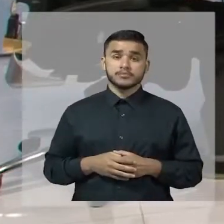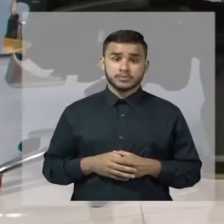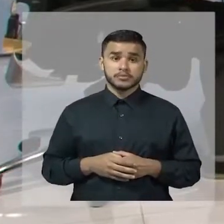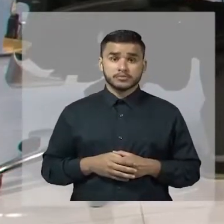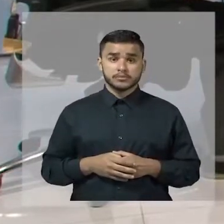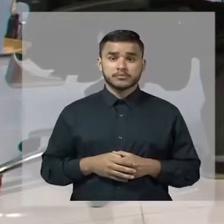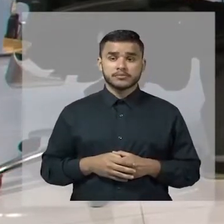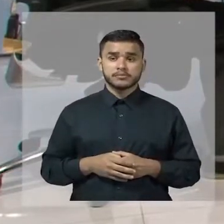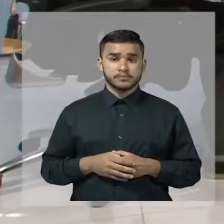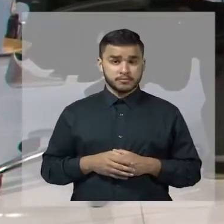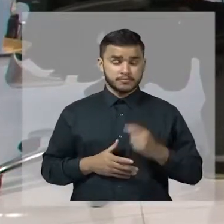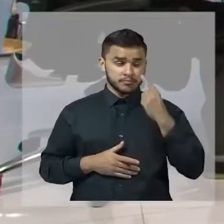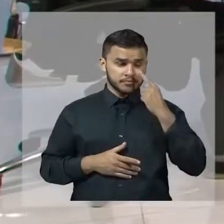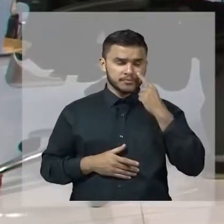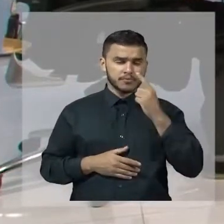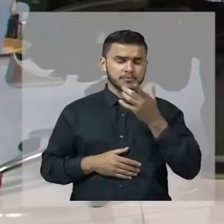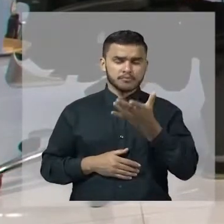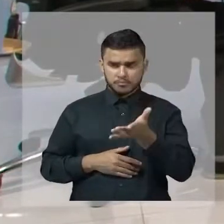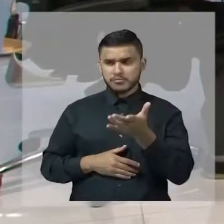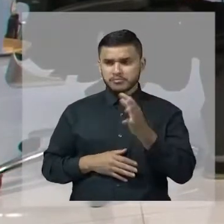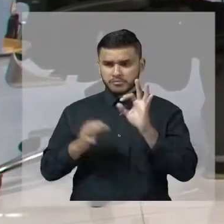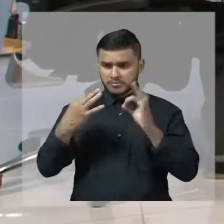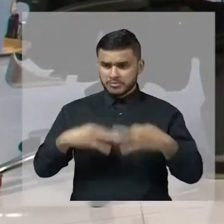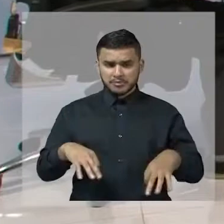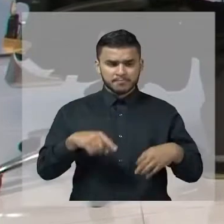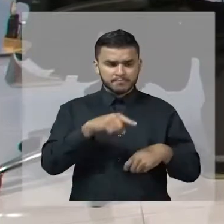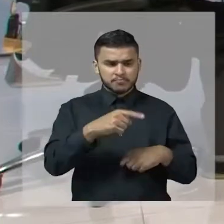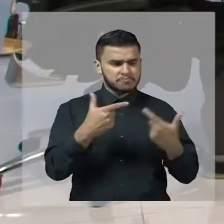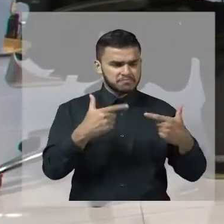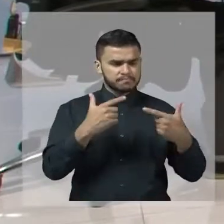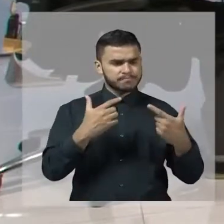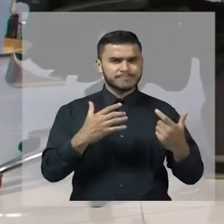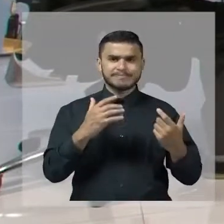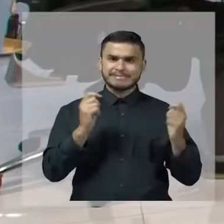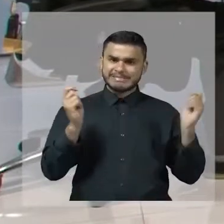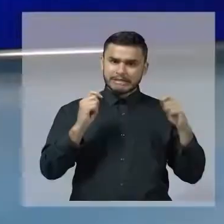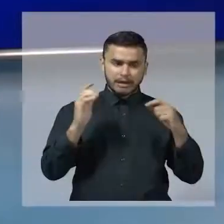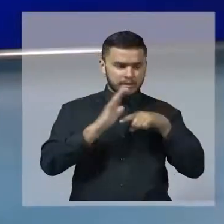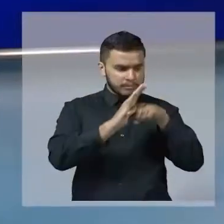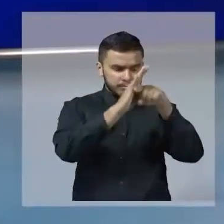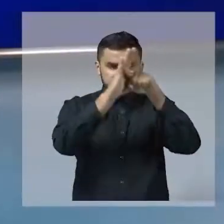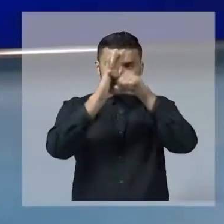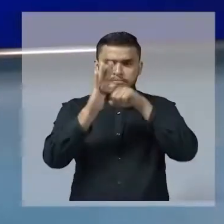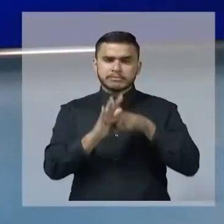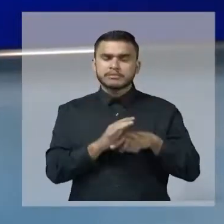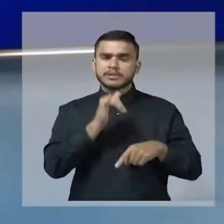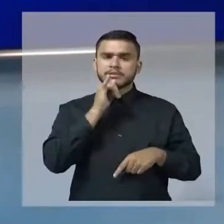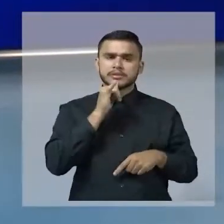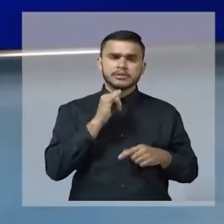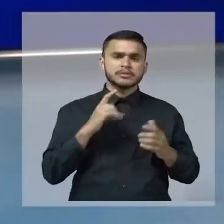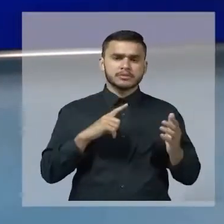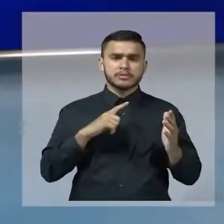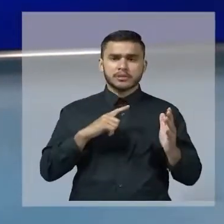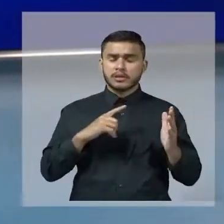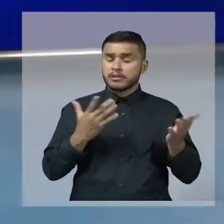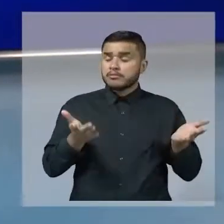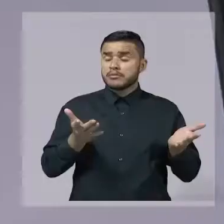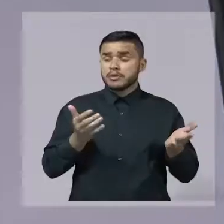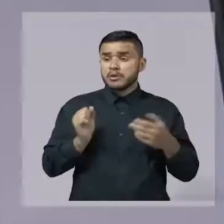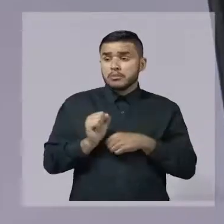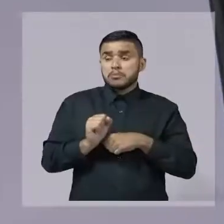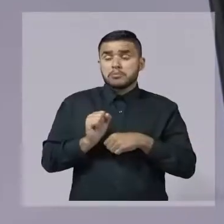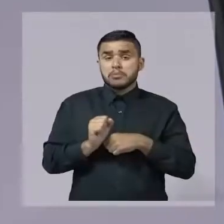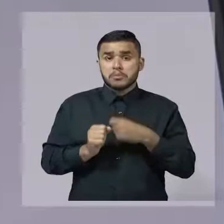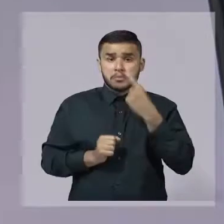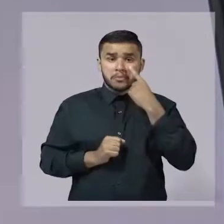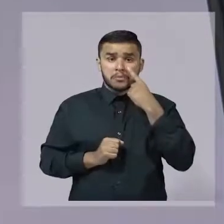como tal, como tipifica os demais crimes, né? Não por acaso existem aí as várias instâncias. Por isso que eu falei, o meu medo é que amanhã